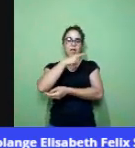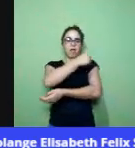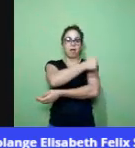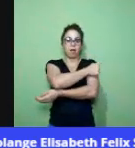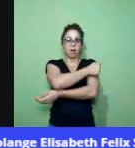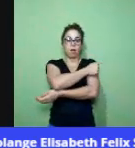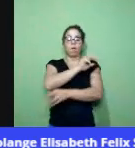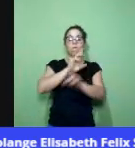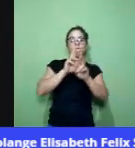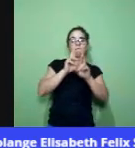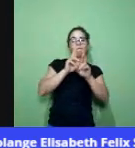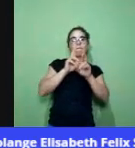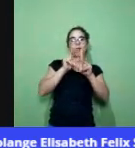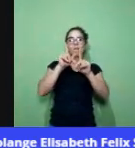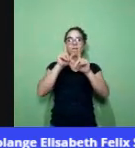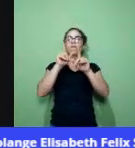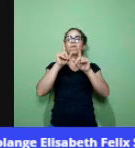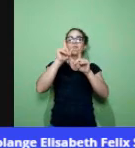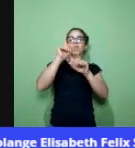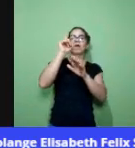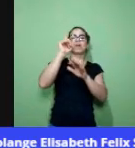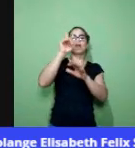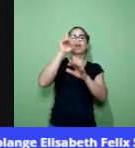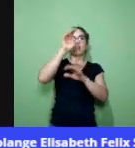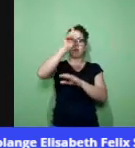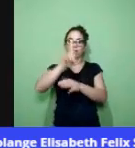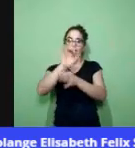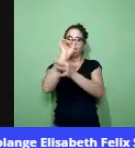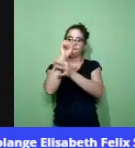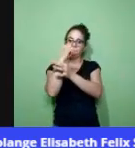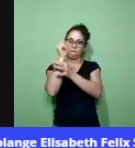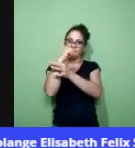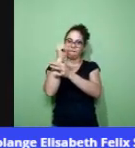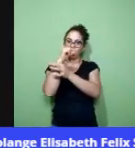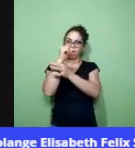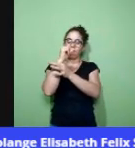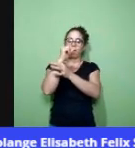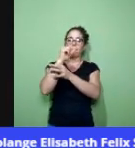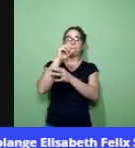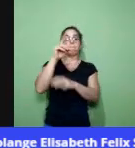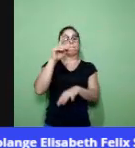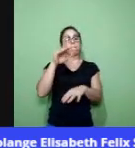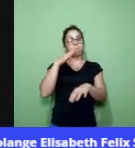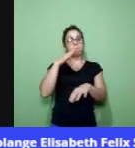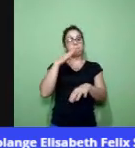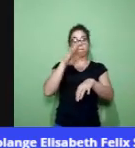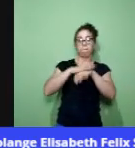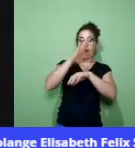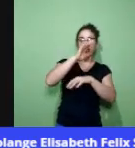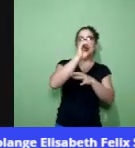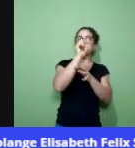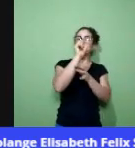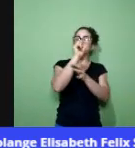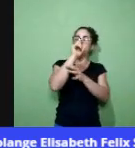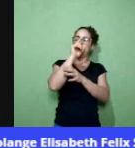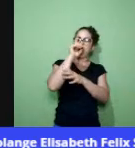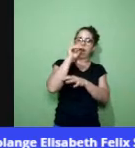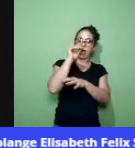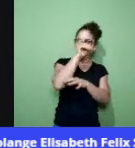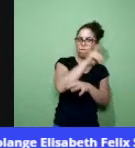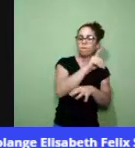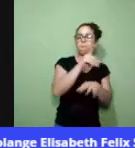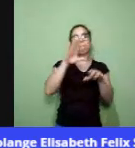pouco de velcro? Para a gente poder colar. Então, assim, tem um aluno, a gente tem diferença entre a deficiência física. A gente tem alunos